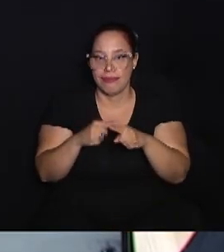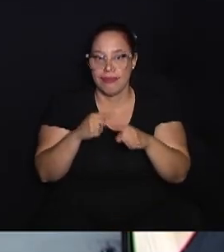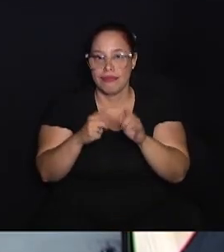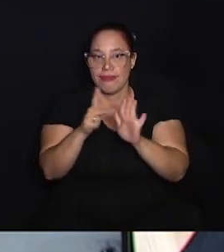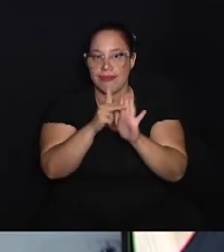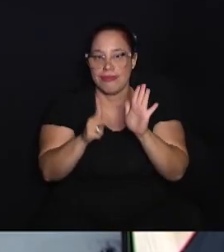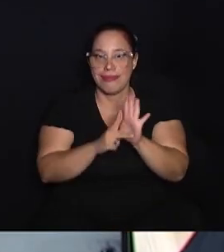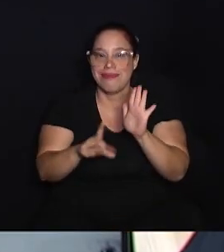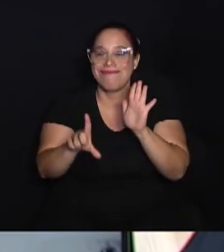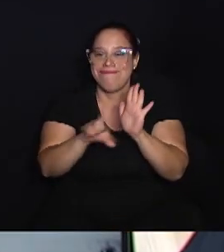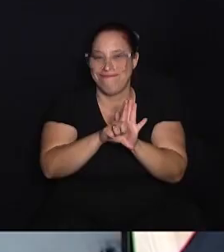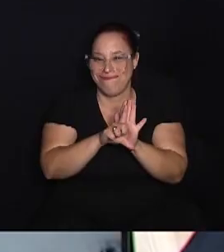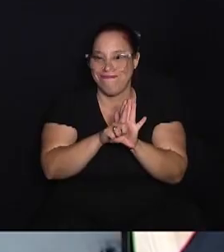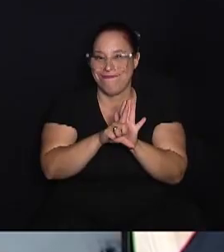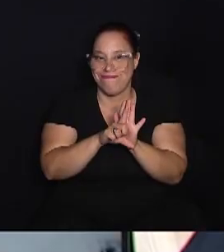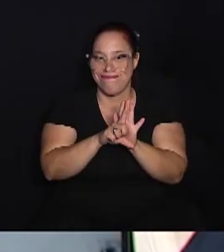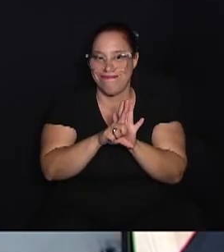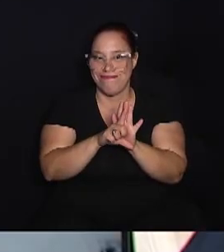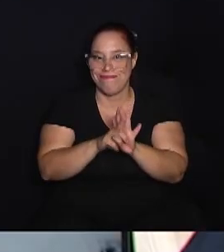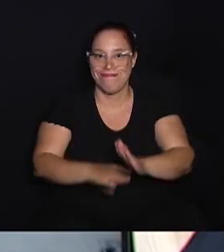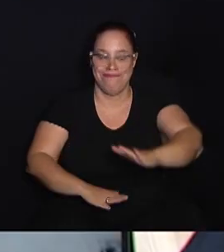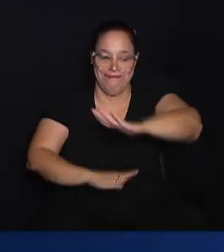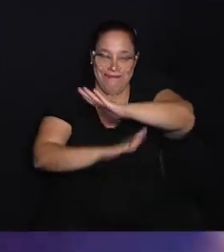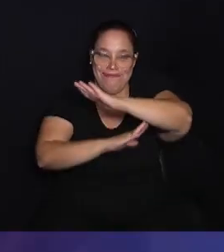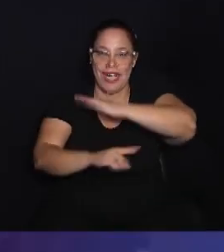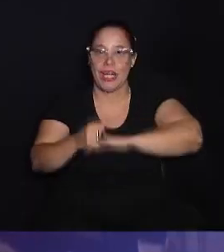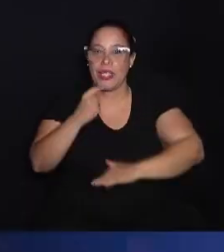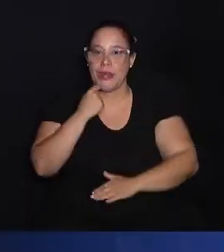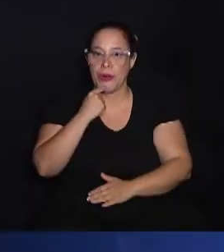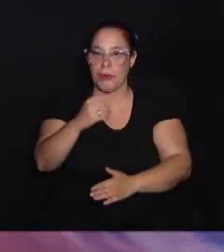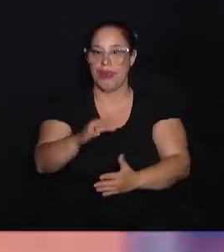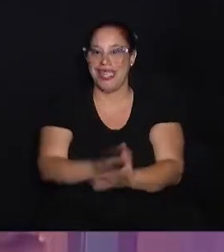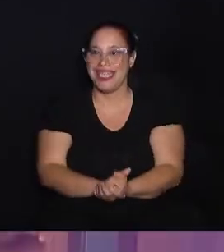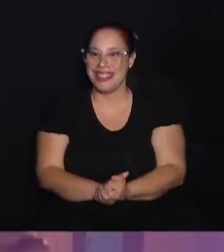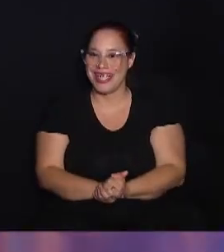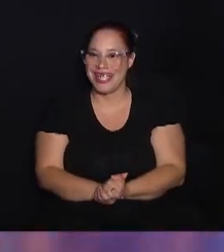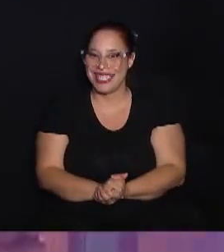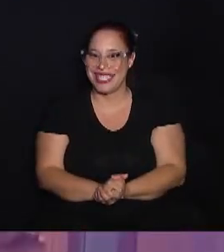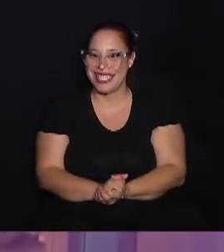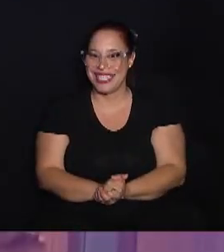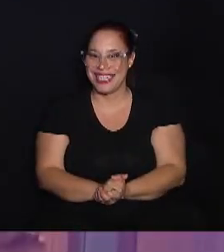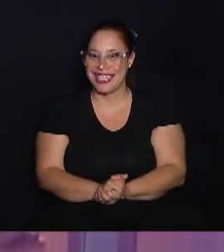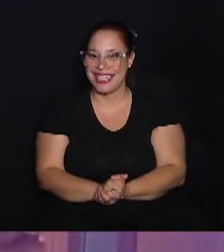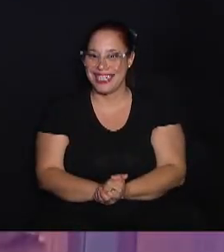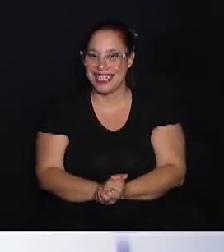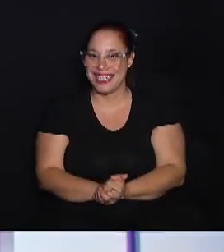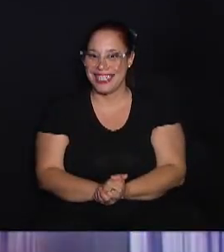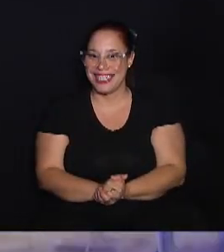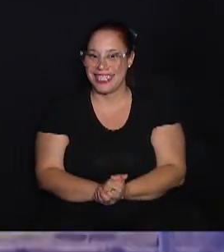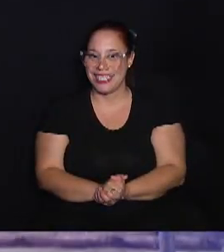só foi possível porque o projeto de lei passou pela cama